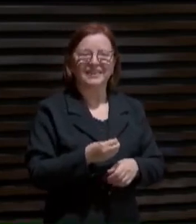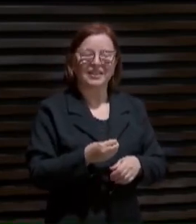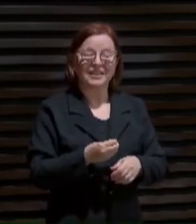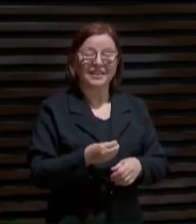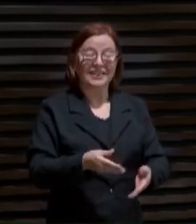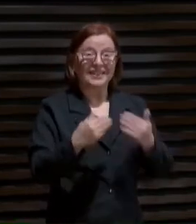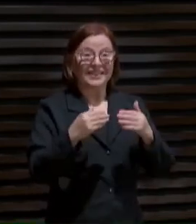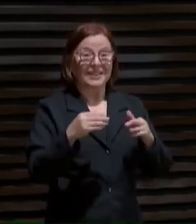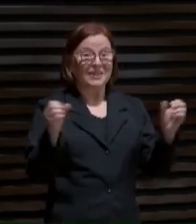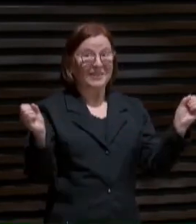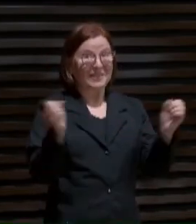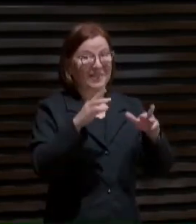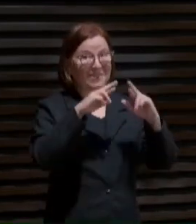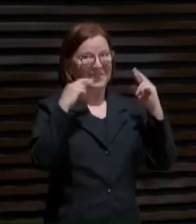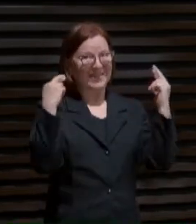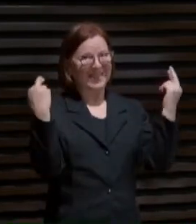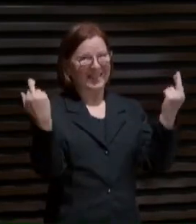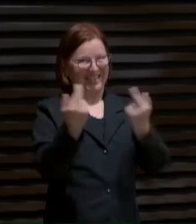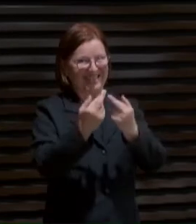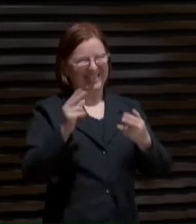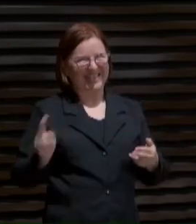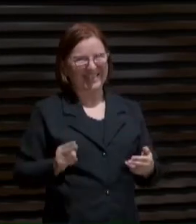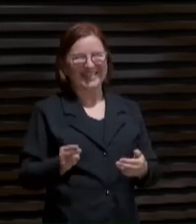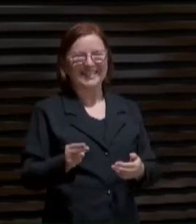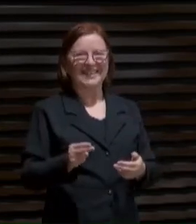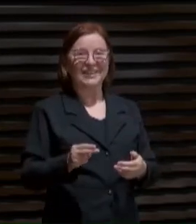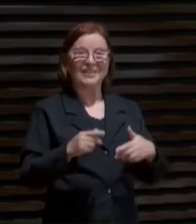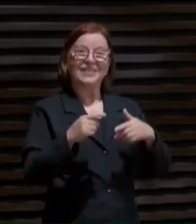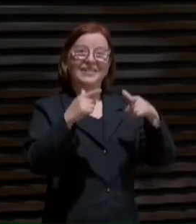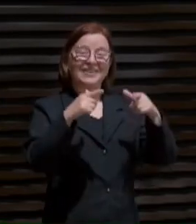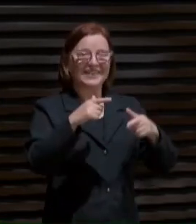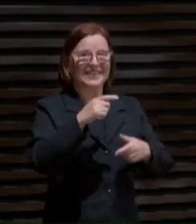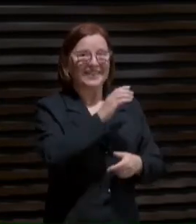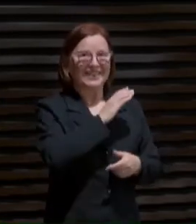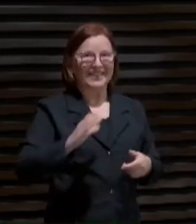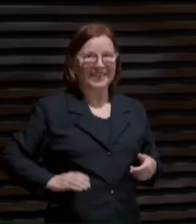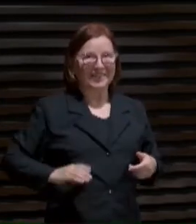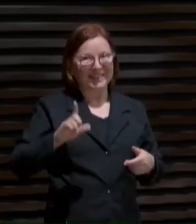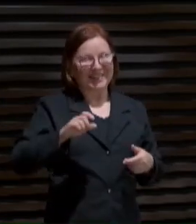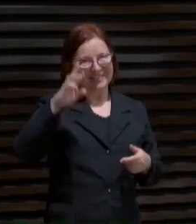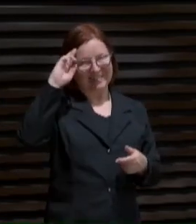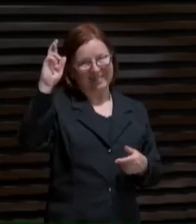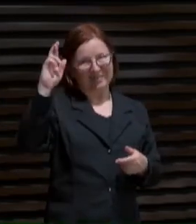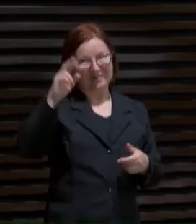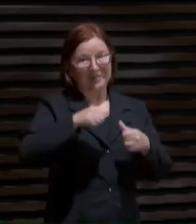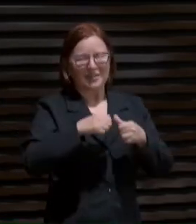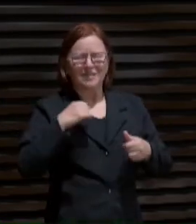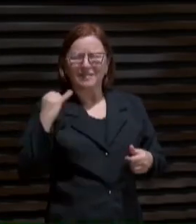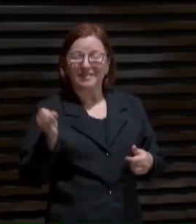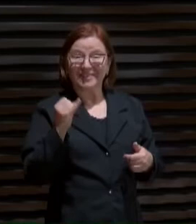reino onde eu o reino eterno Cristo é o senhor e esta é a questão fundamental para nós